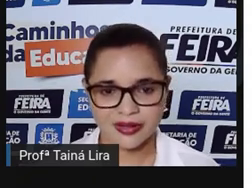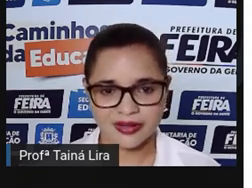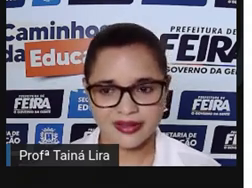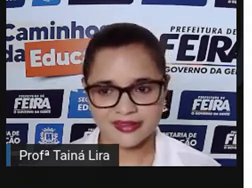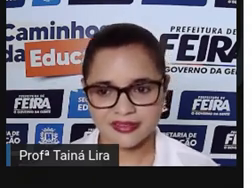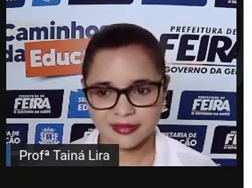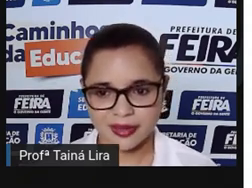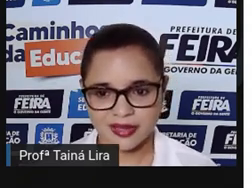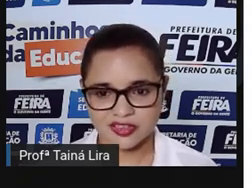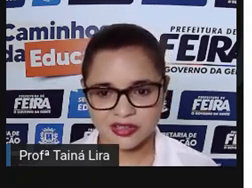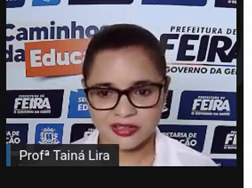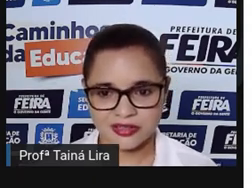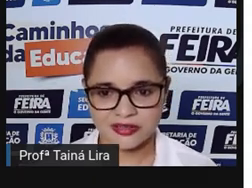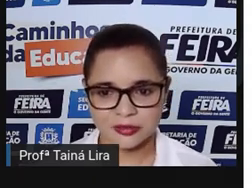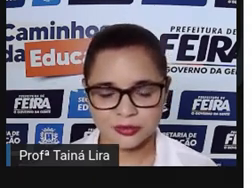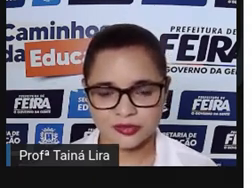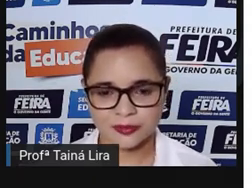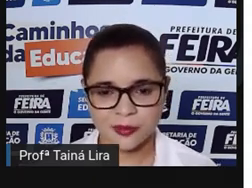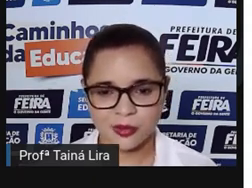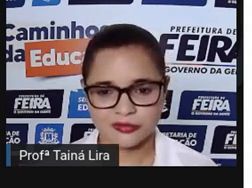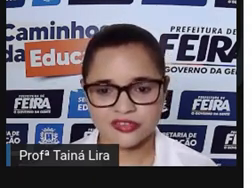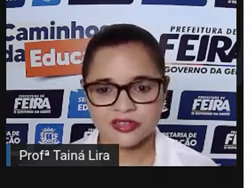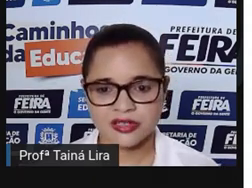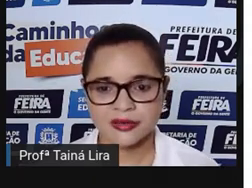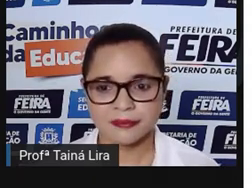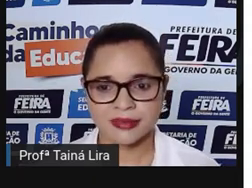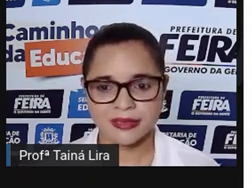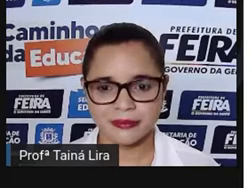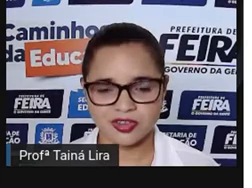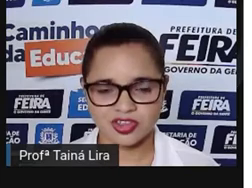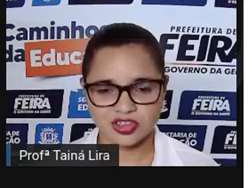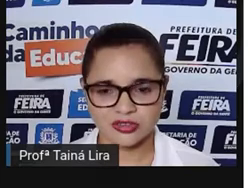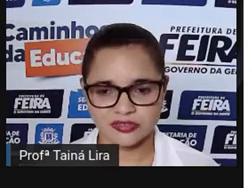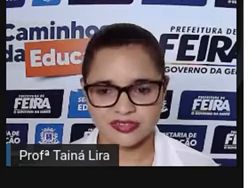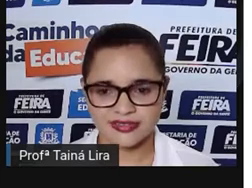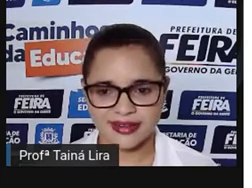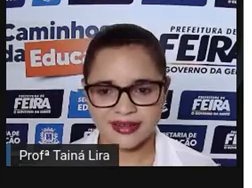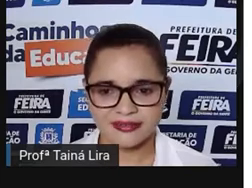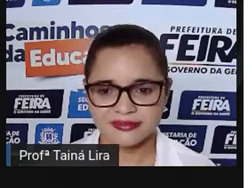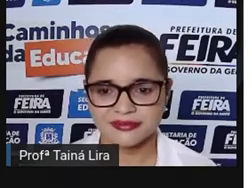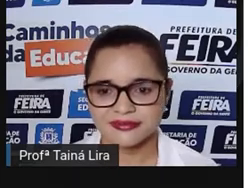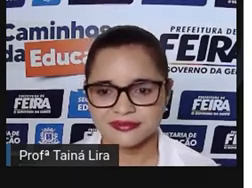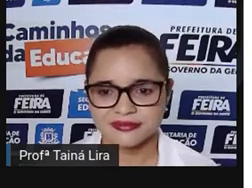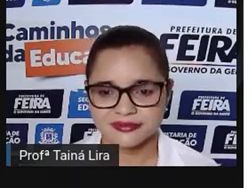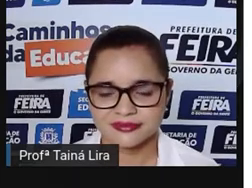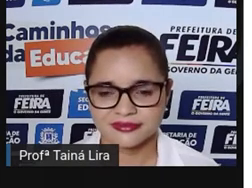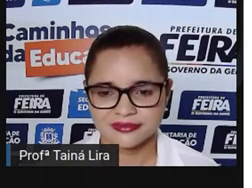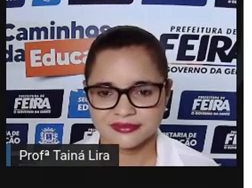Então, essa é a imagem aí dos povos primitivos, tá?